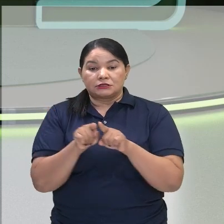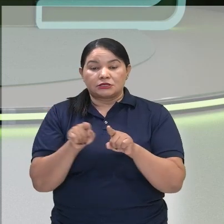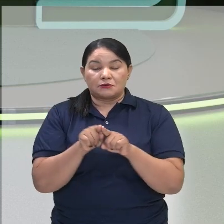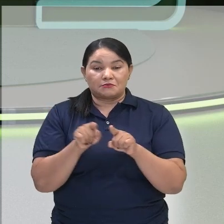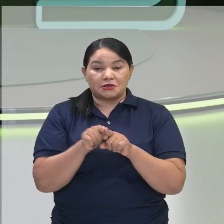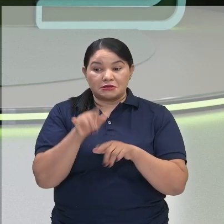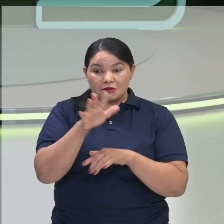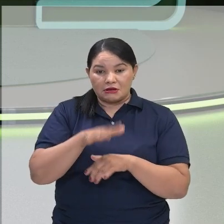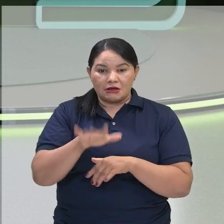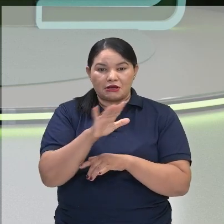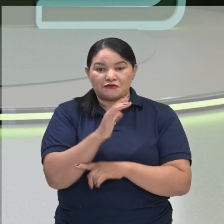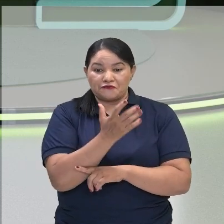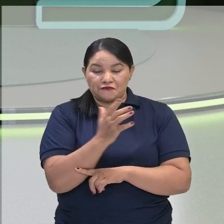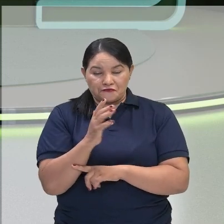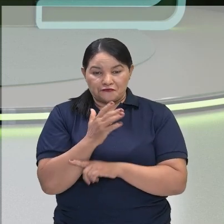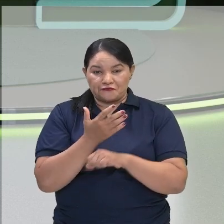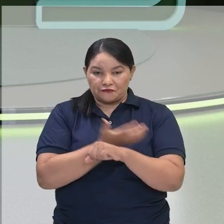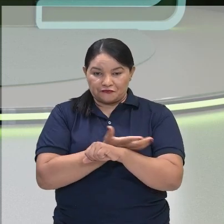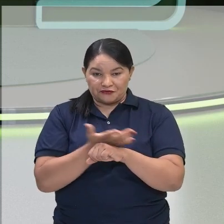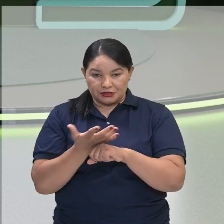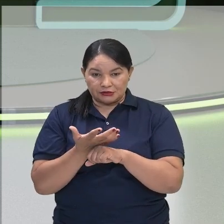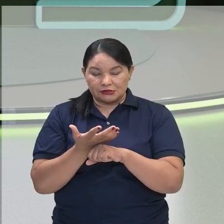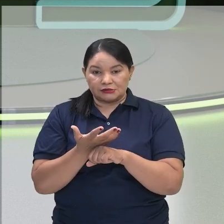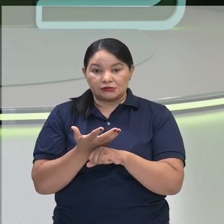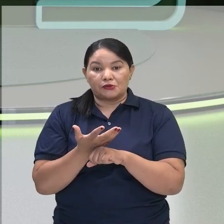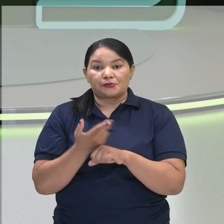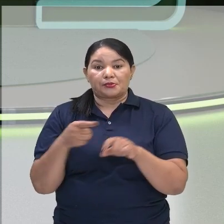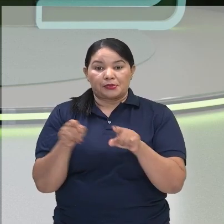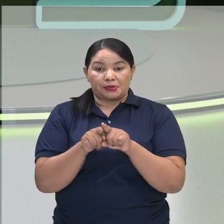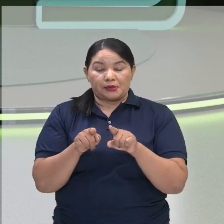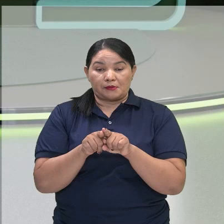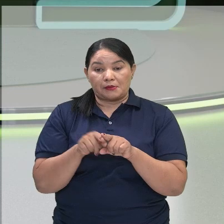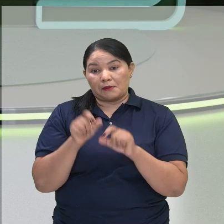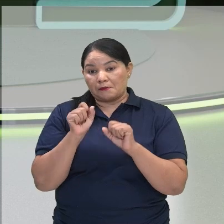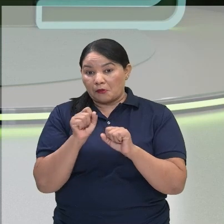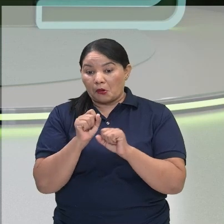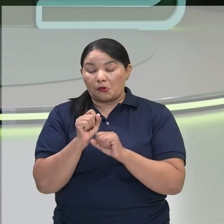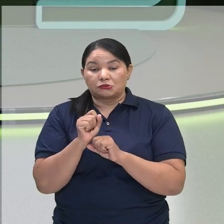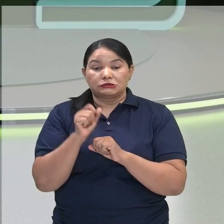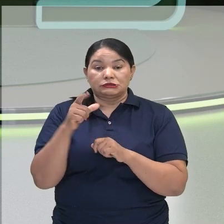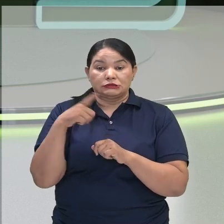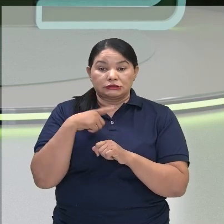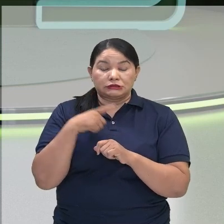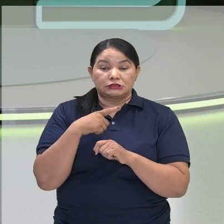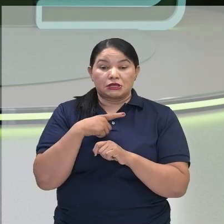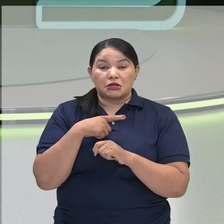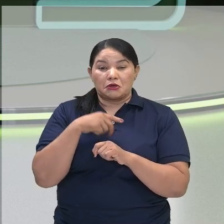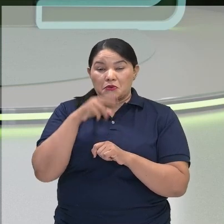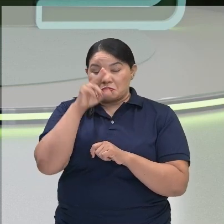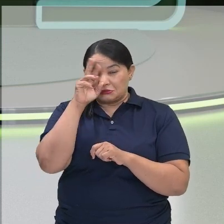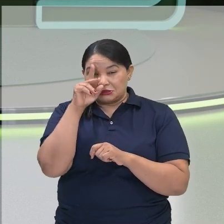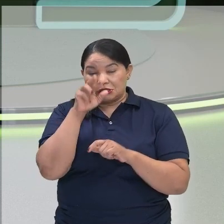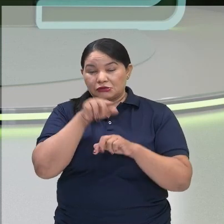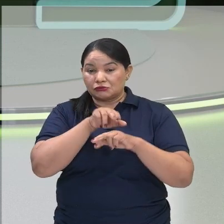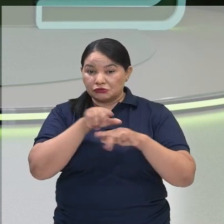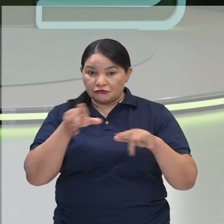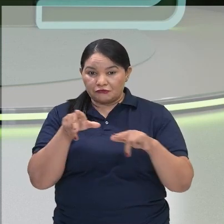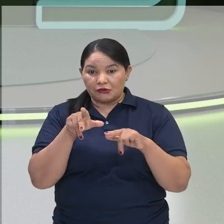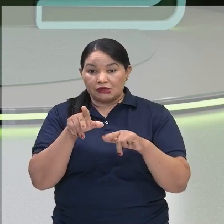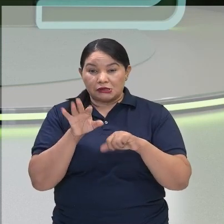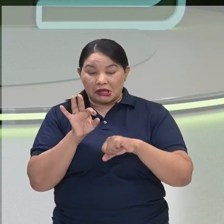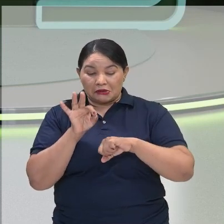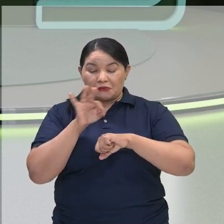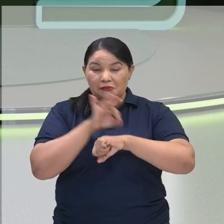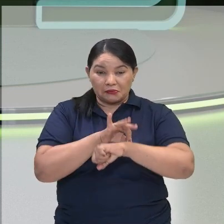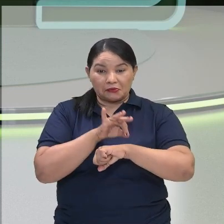está expondo aqueles micro-organismos que estão dentro dos insetos, dos mosquitos, por exemplo, que antes